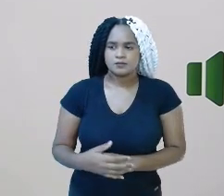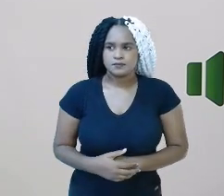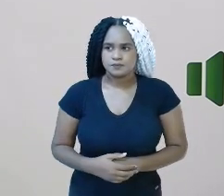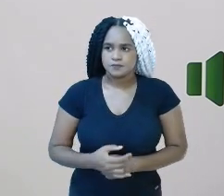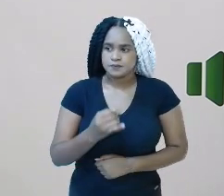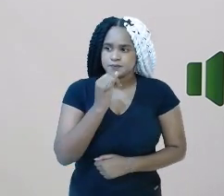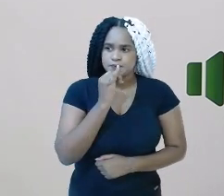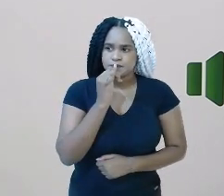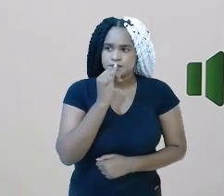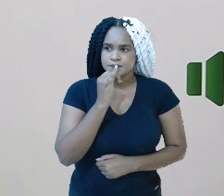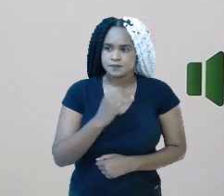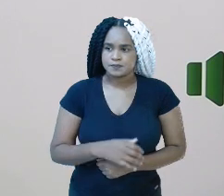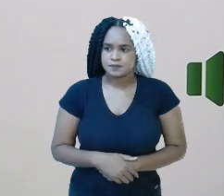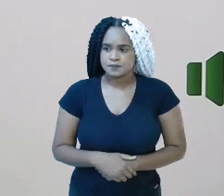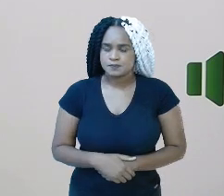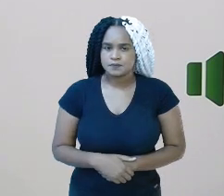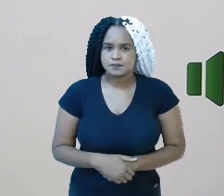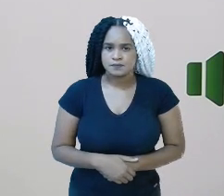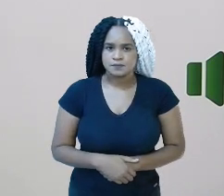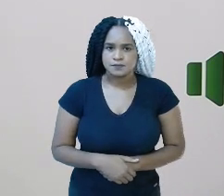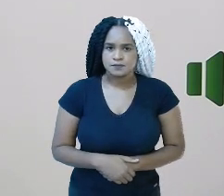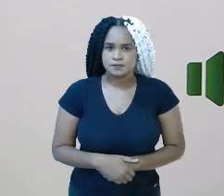aqui, por exemplo, eu tenho uma mesa.